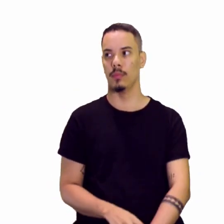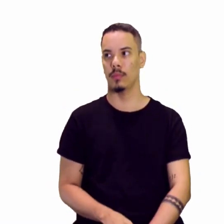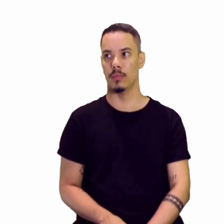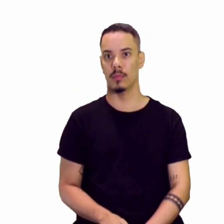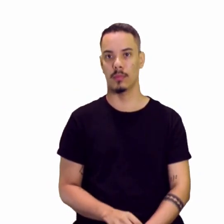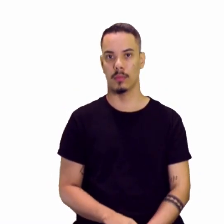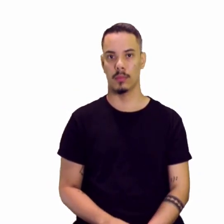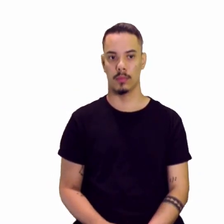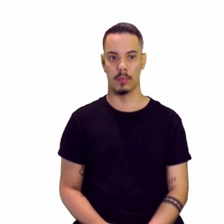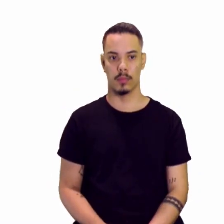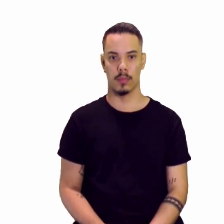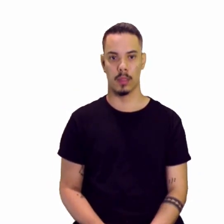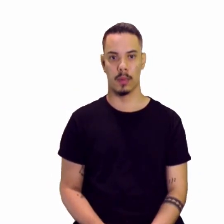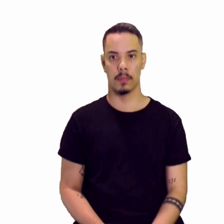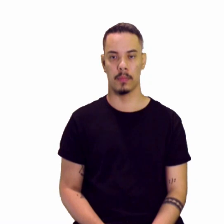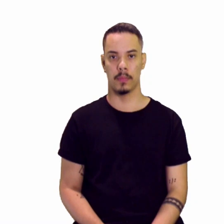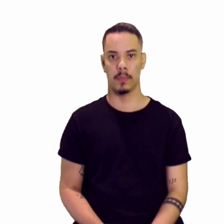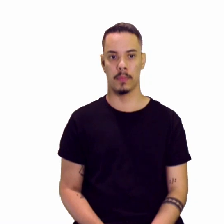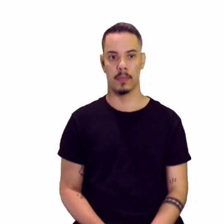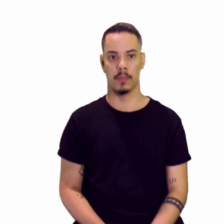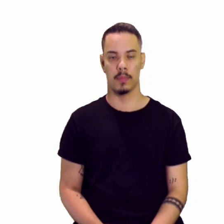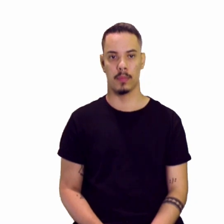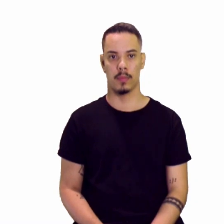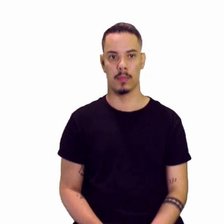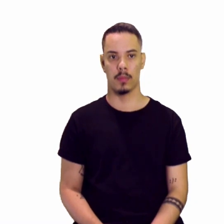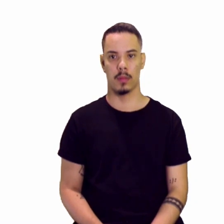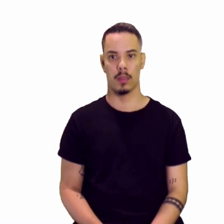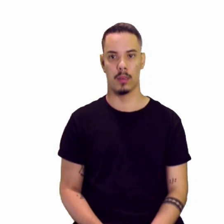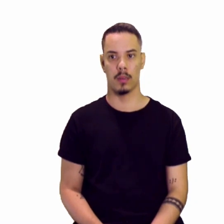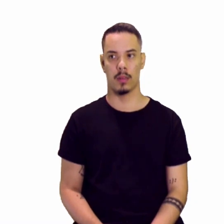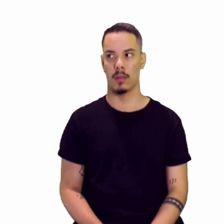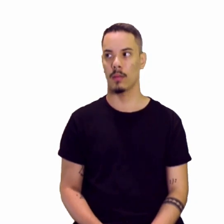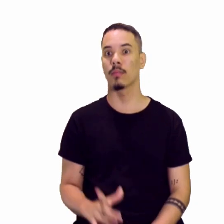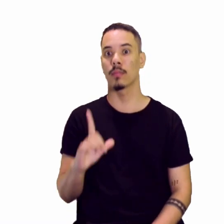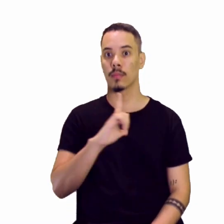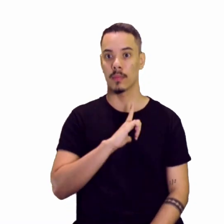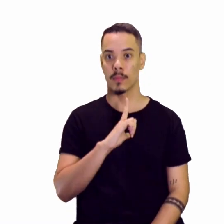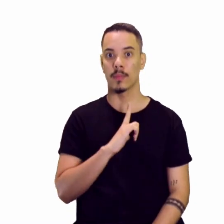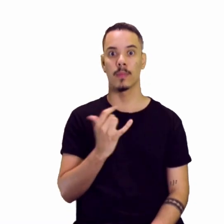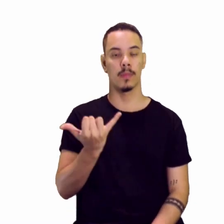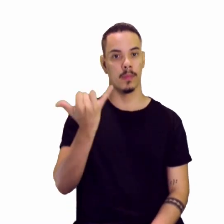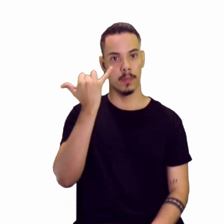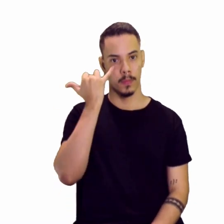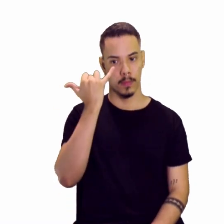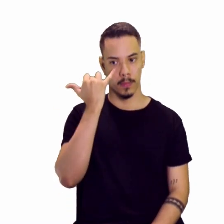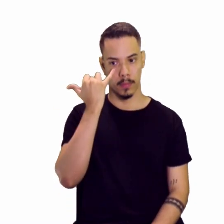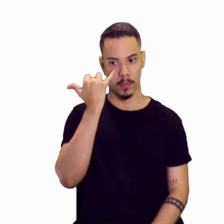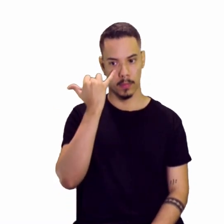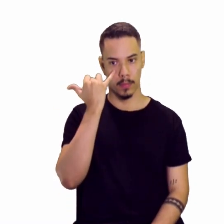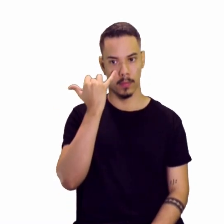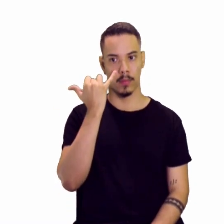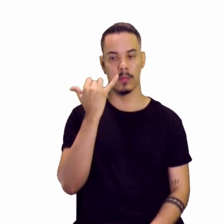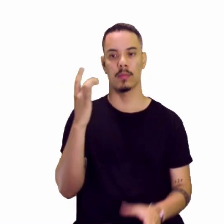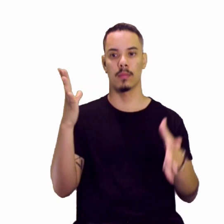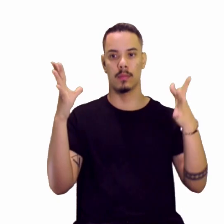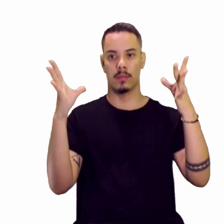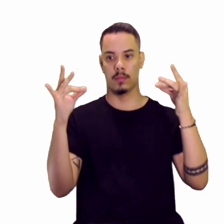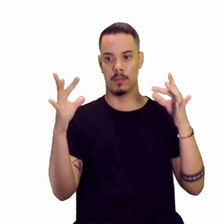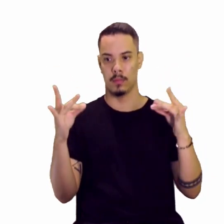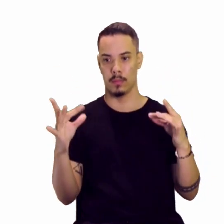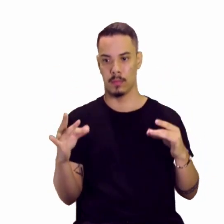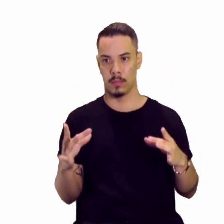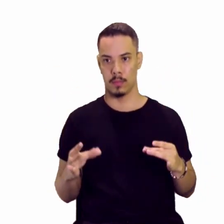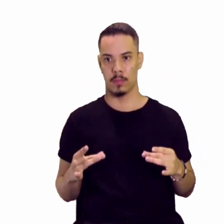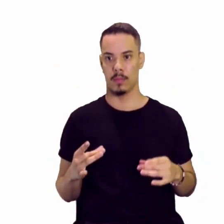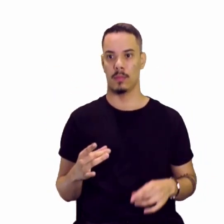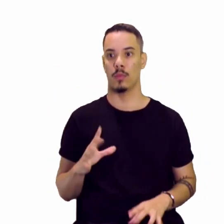ver, né? Vamos ver, pessoal. Então, nós temos ali dados, Newton, né, da moto. Lembrando que aqui mas também o detalhe, né? Isso.